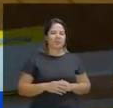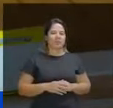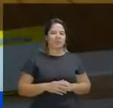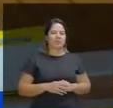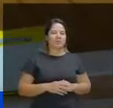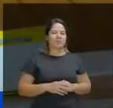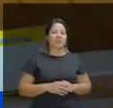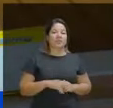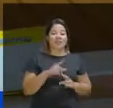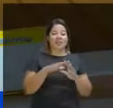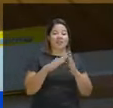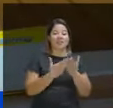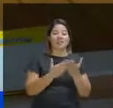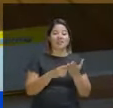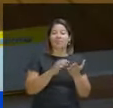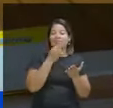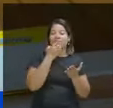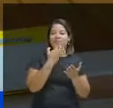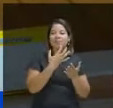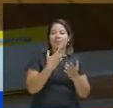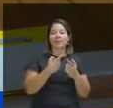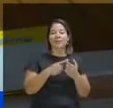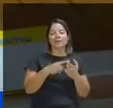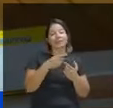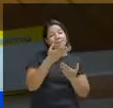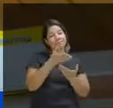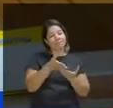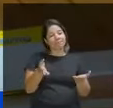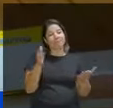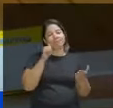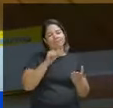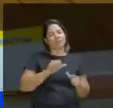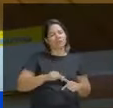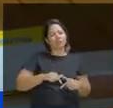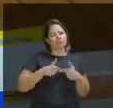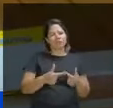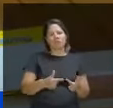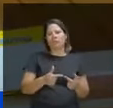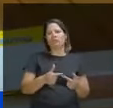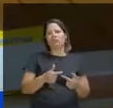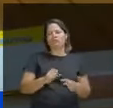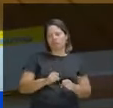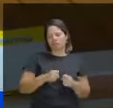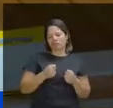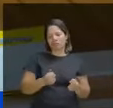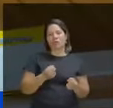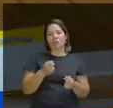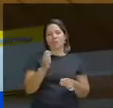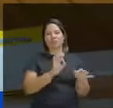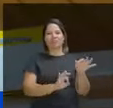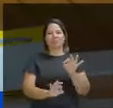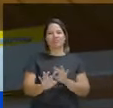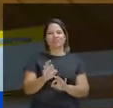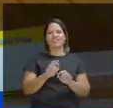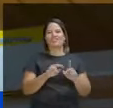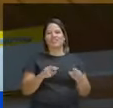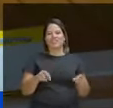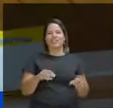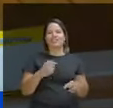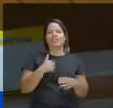tem esses alcances todos por conta delas mesmo. Se dedicam muito. Então, Ariadne, fique sabendo que eu sou muito grato a